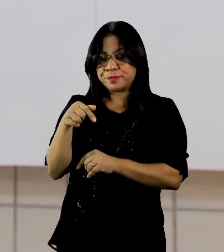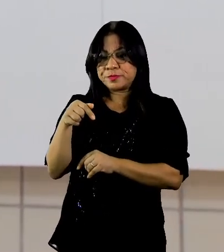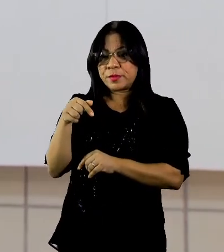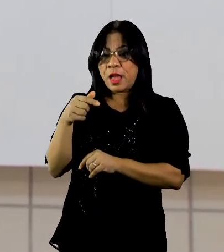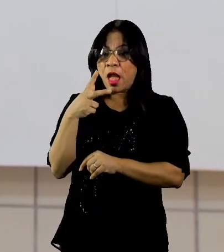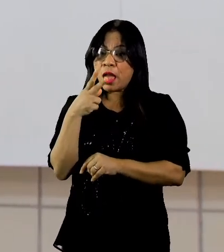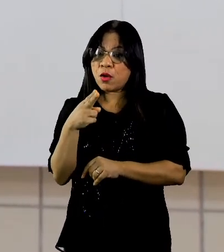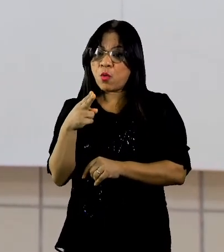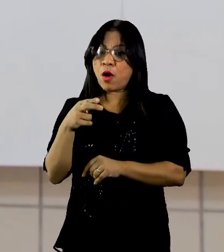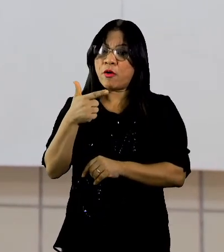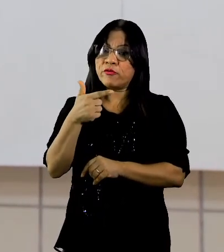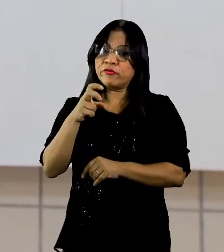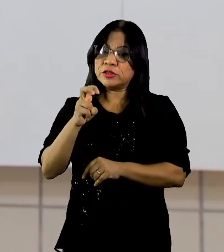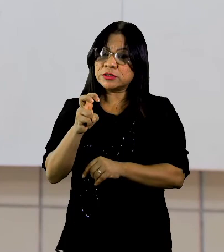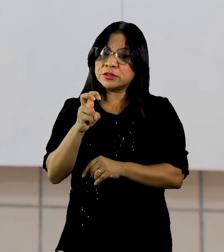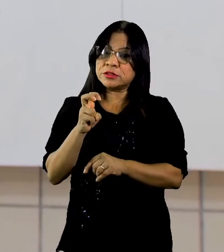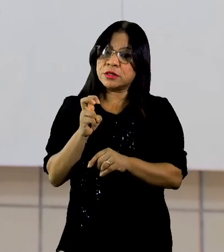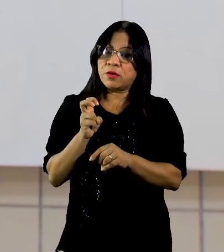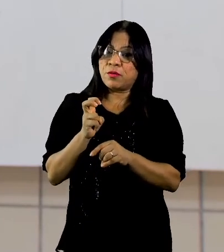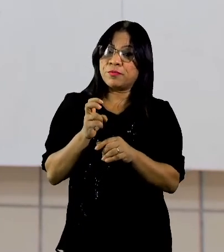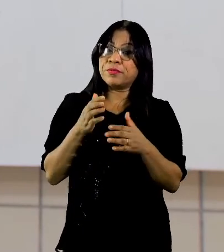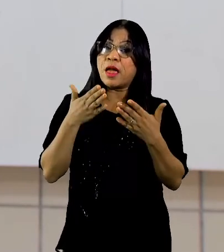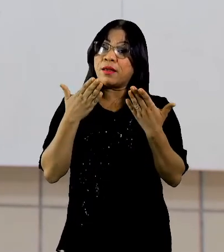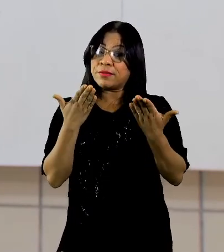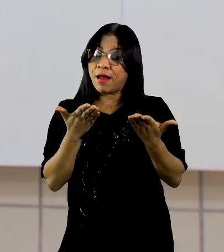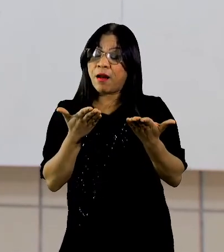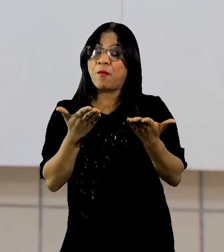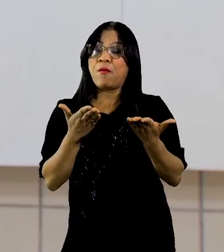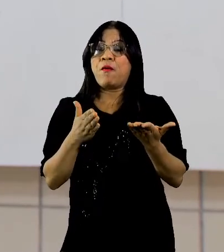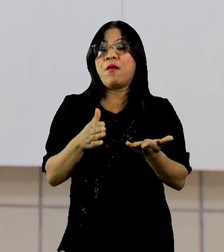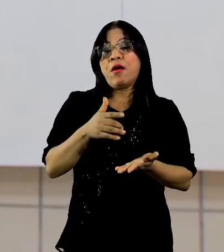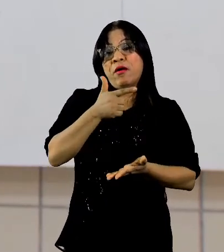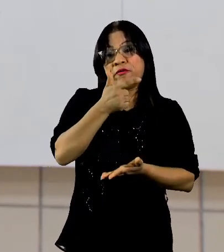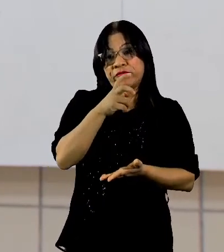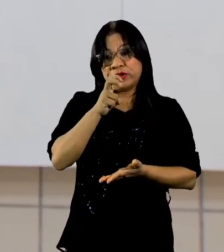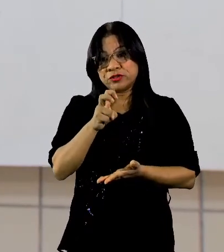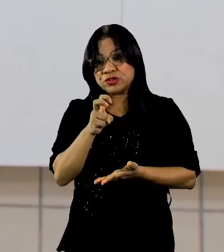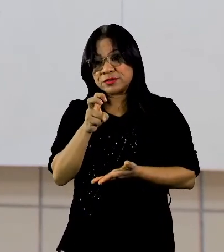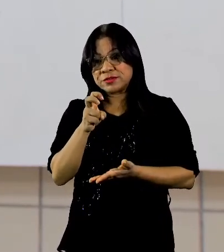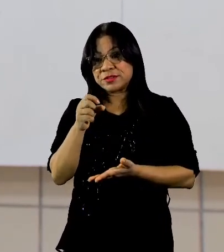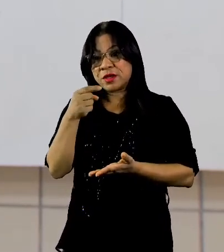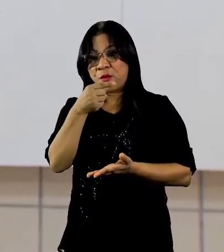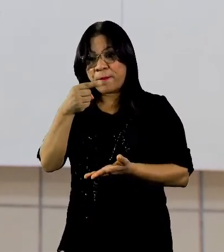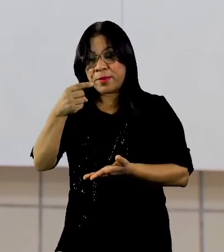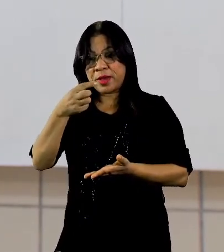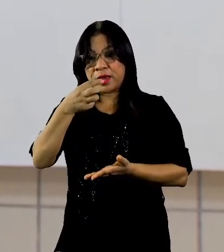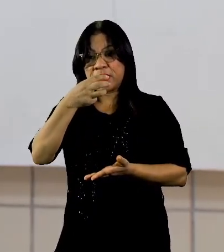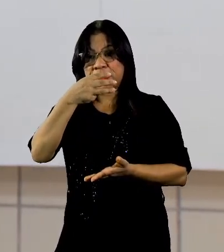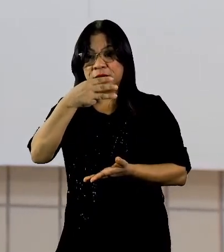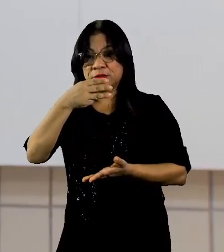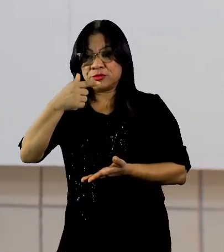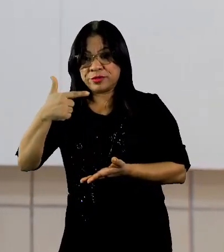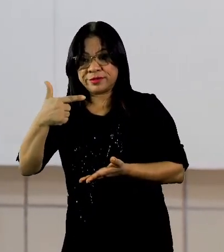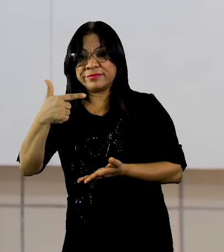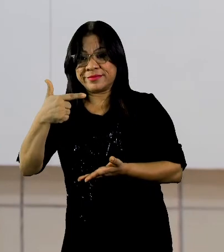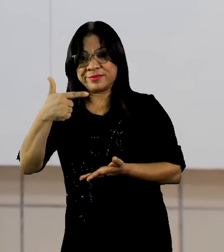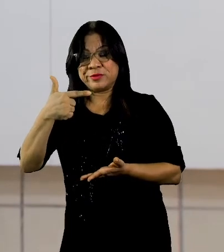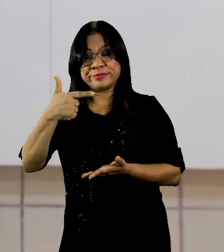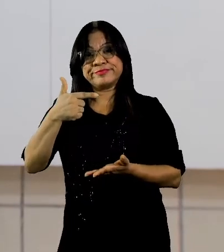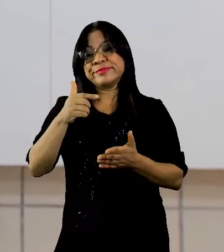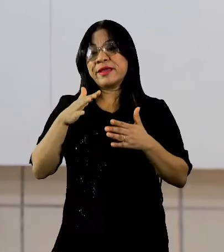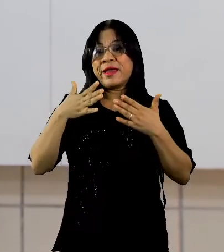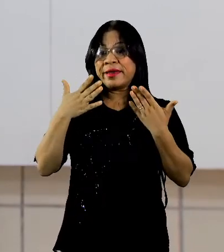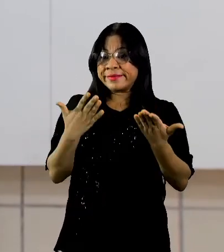25 menos 32. Eu tenho 25 e eu devo 32. Eu paguei aqueles 25, mas eu ainda estou com uma